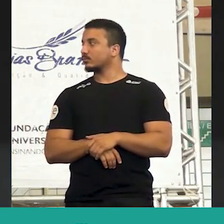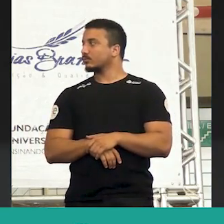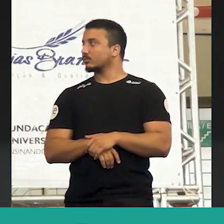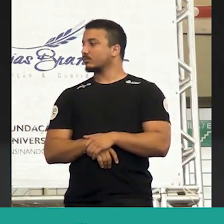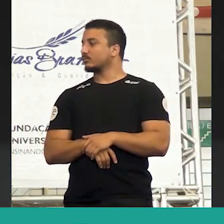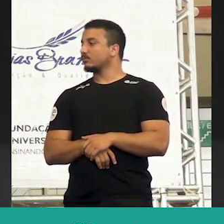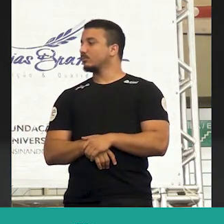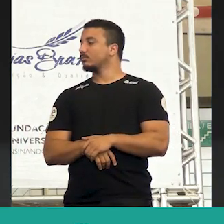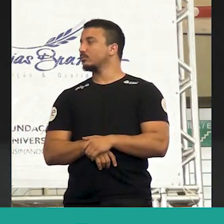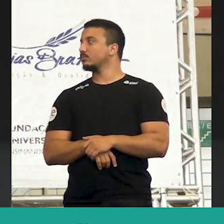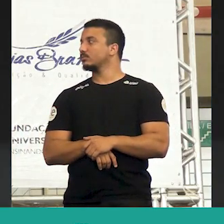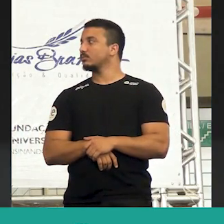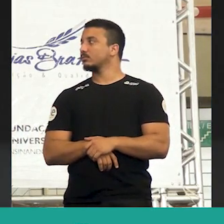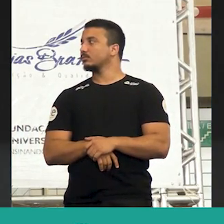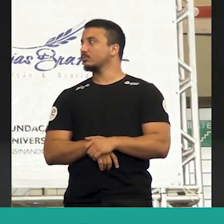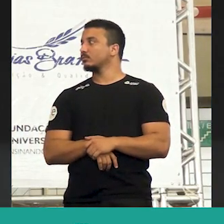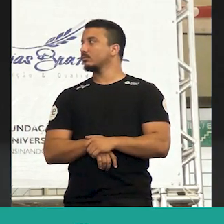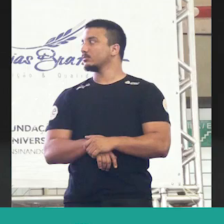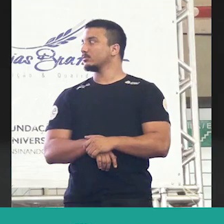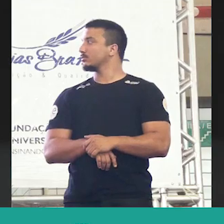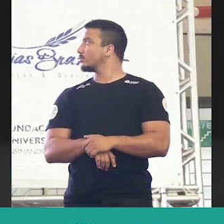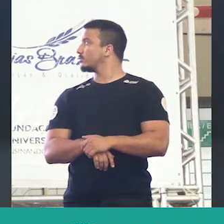Viu?